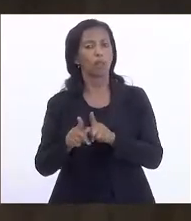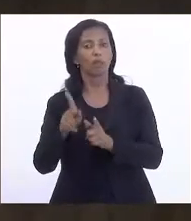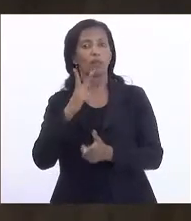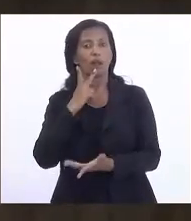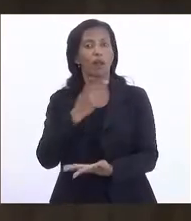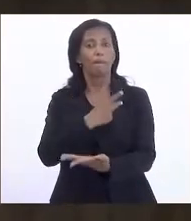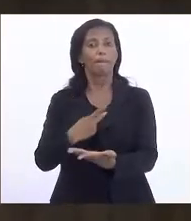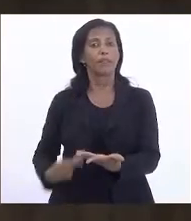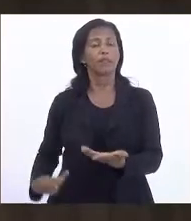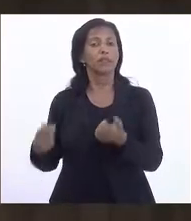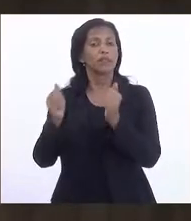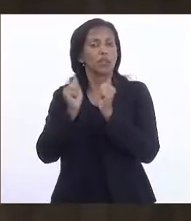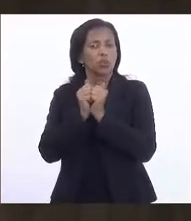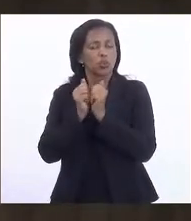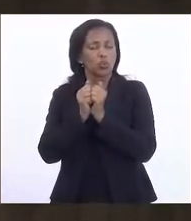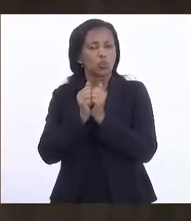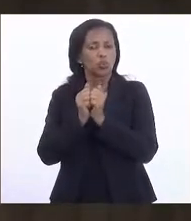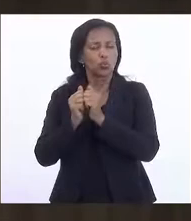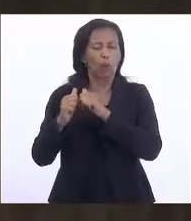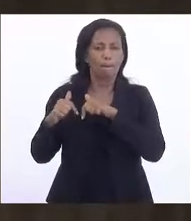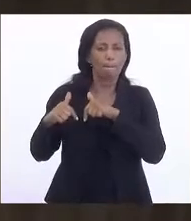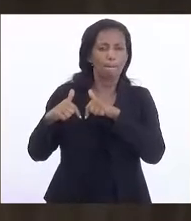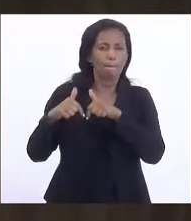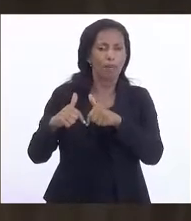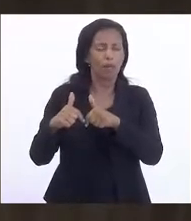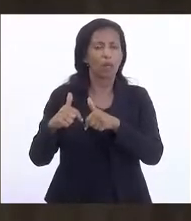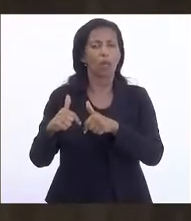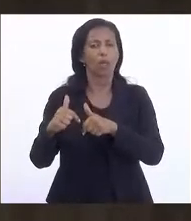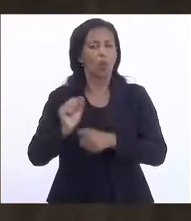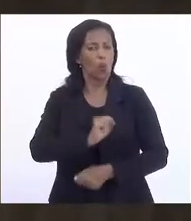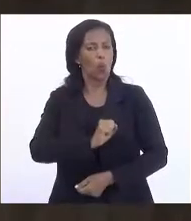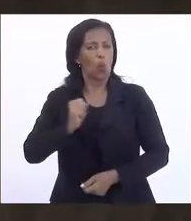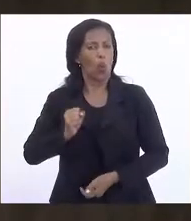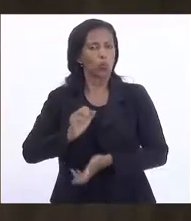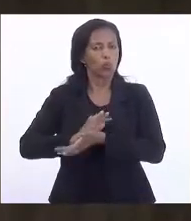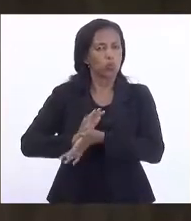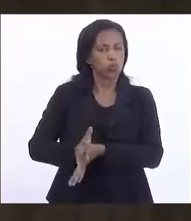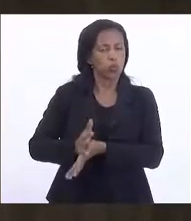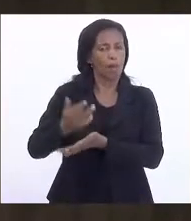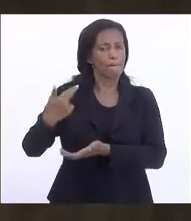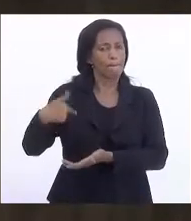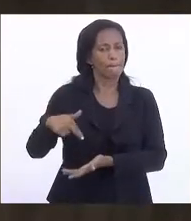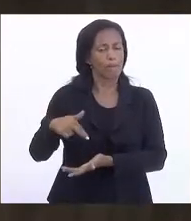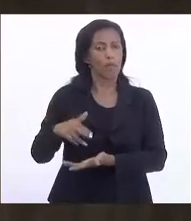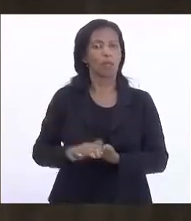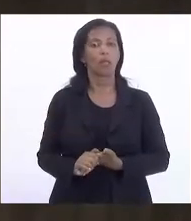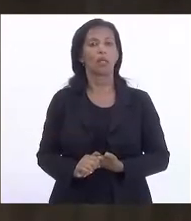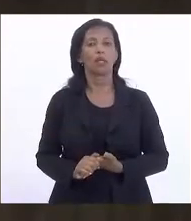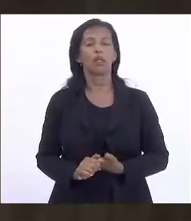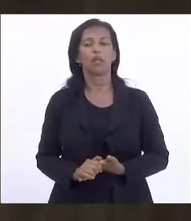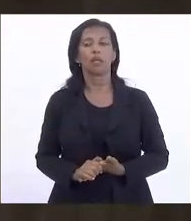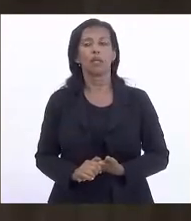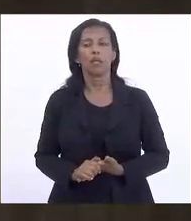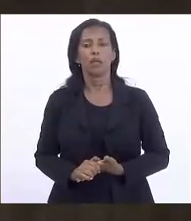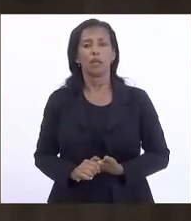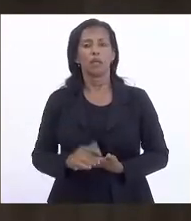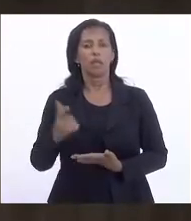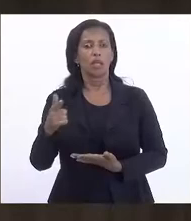presidência de Vossa Excelência, intensificou essa ação de enfrentar o ódio, o racismo, o preconceito que se chama, repito aqui,